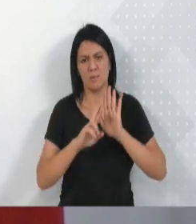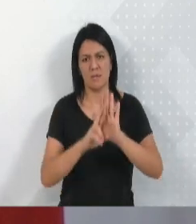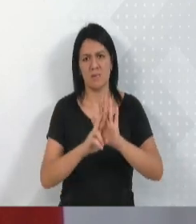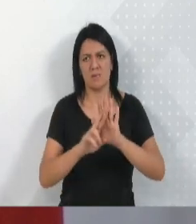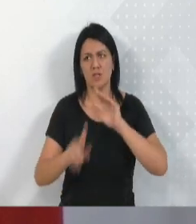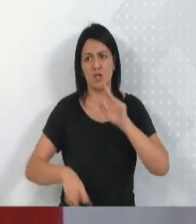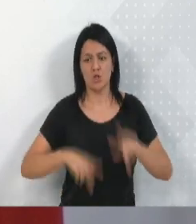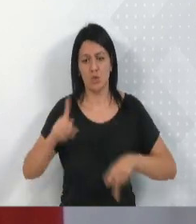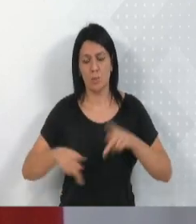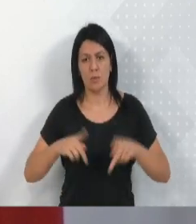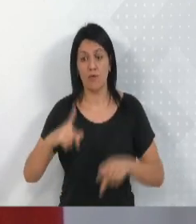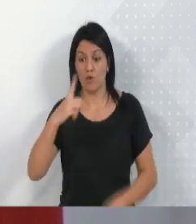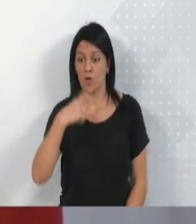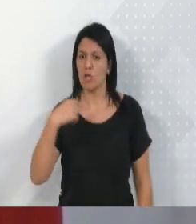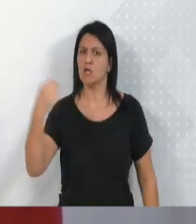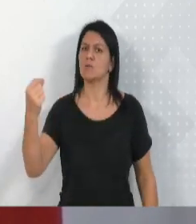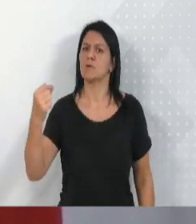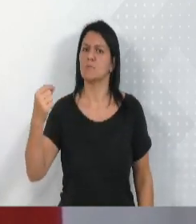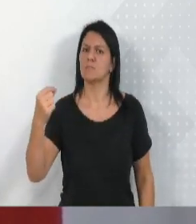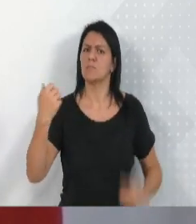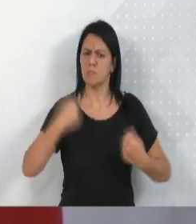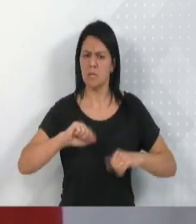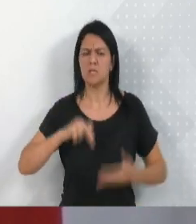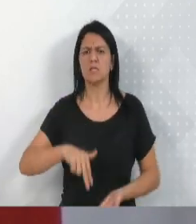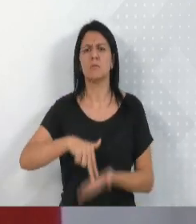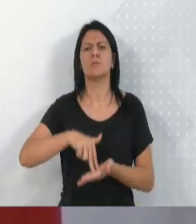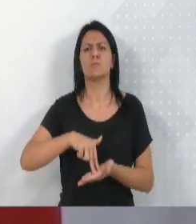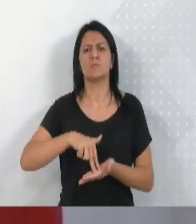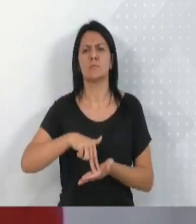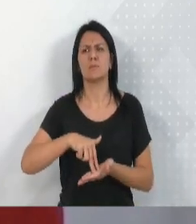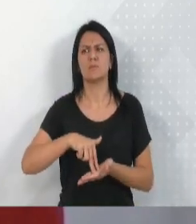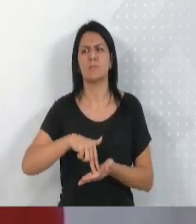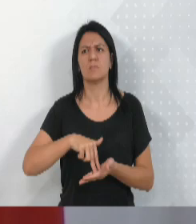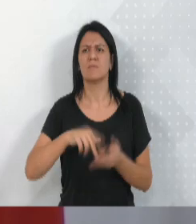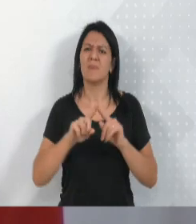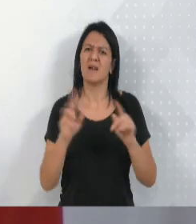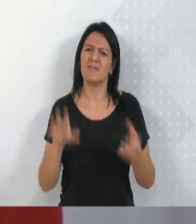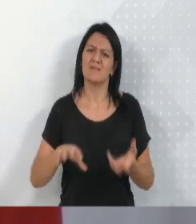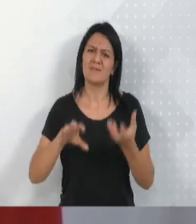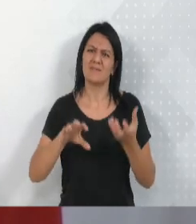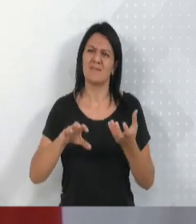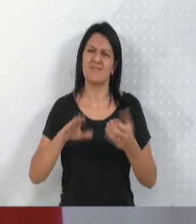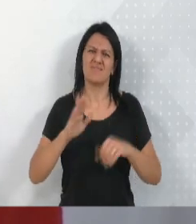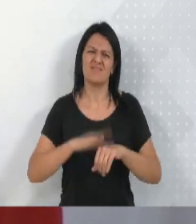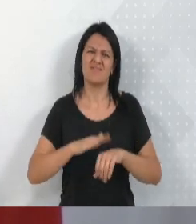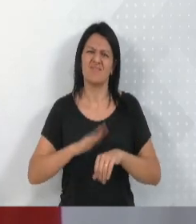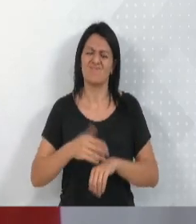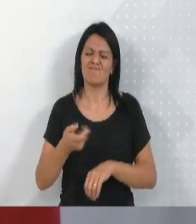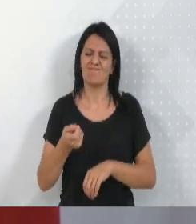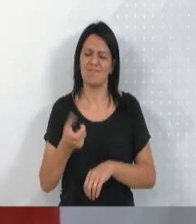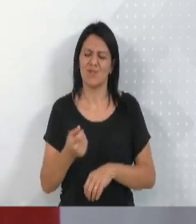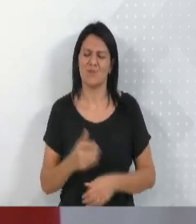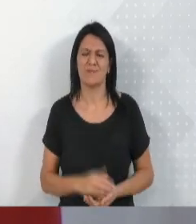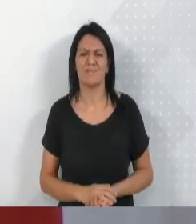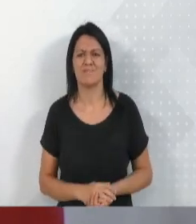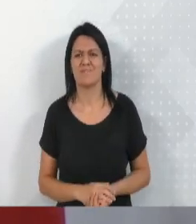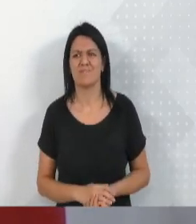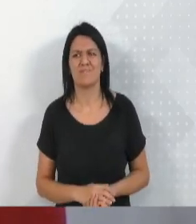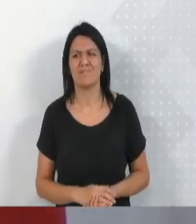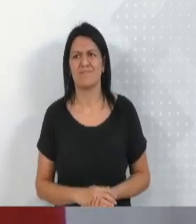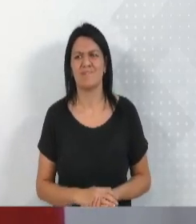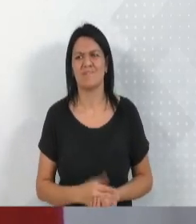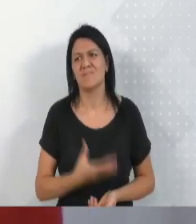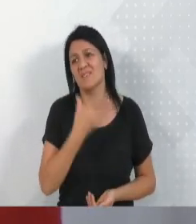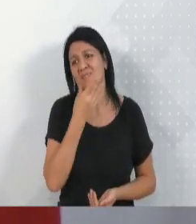povo, eleitos, temos que nos posicionarmos. Mas o Congresso Nacional tem feito pouco isso. Então, acho que a moção